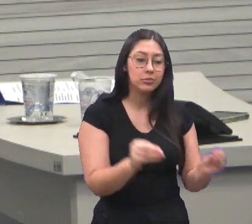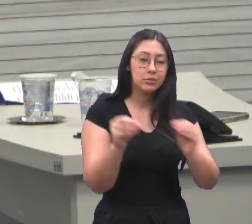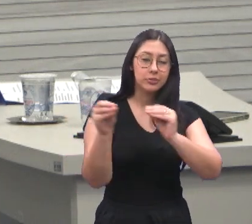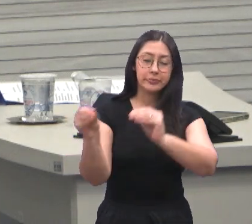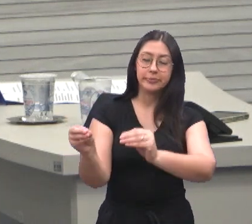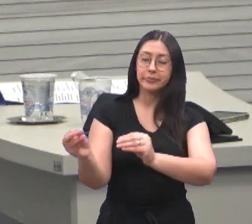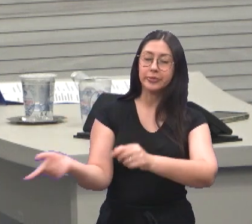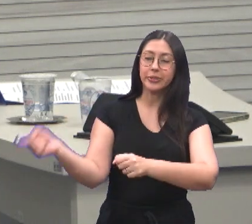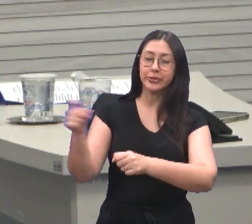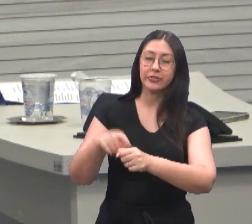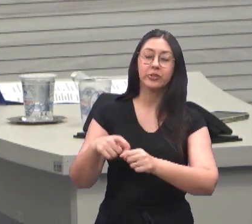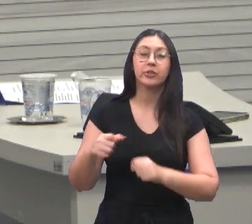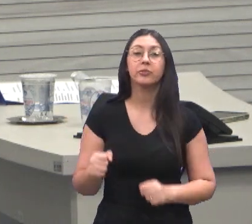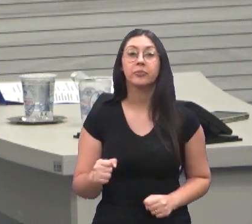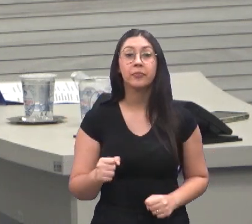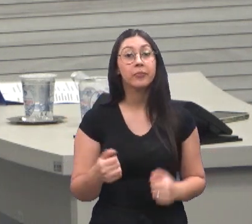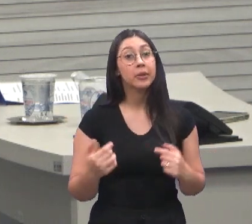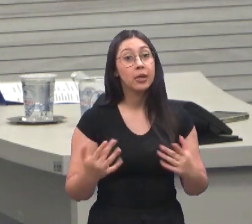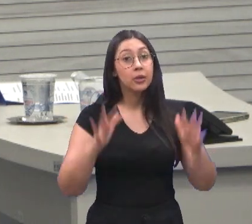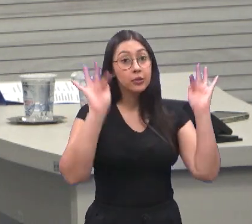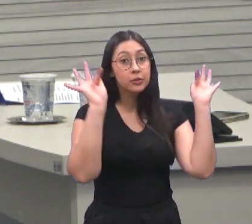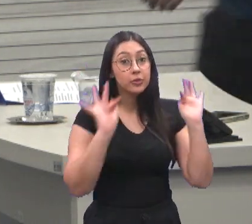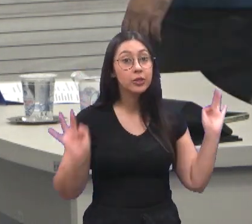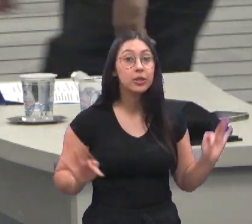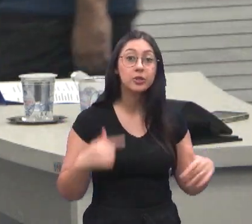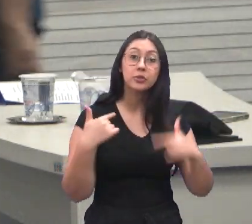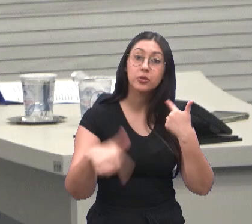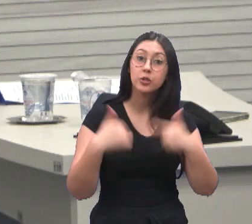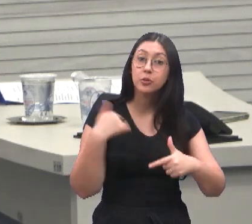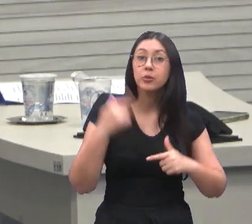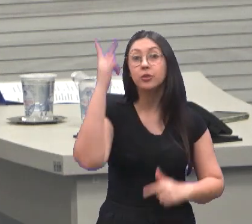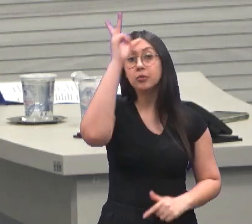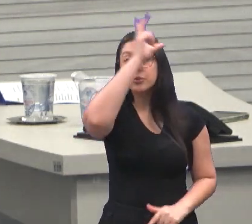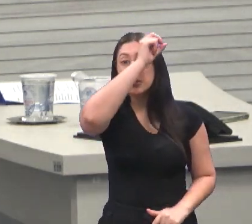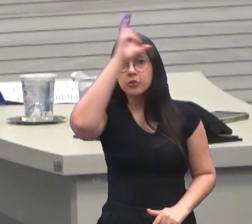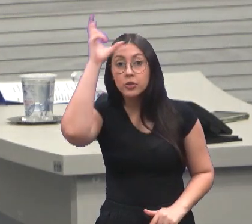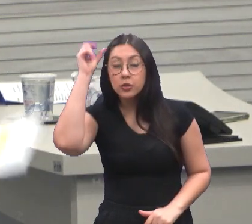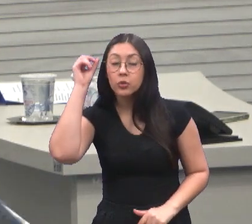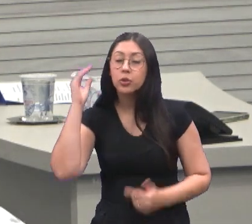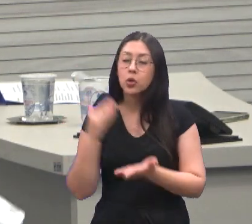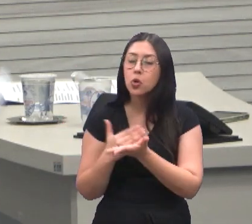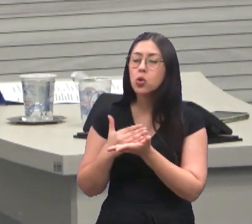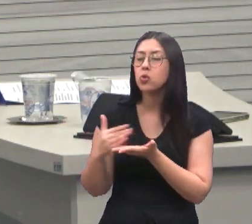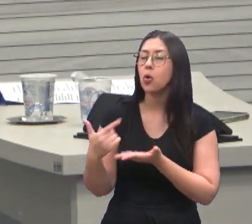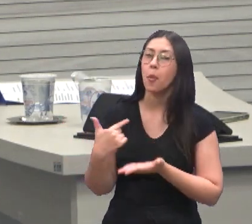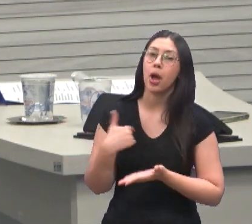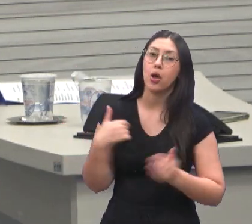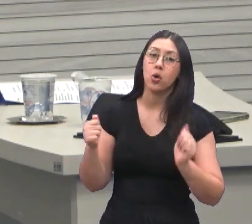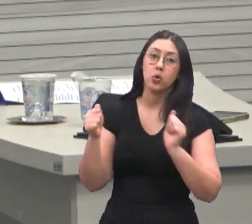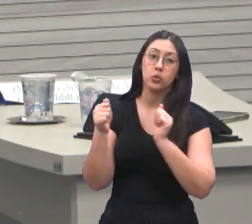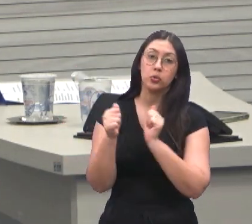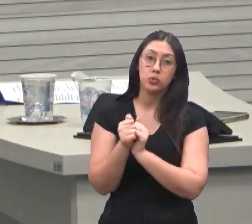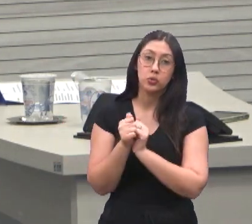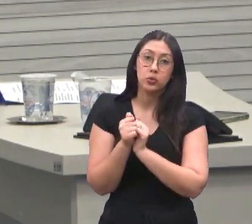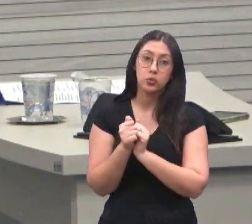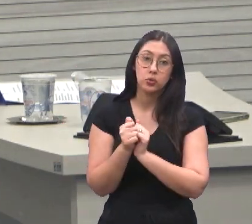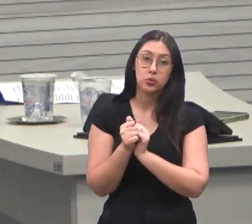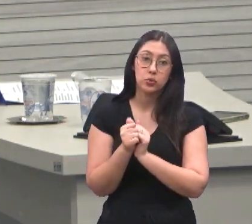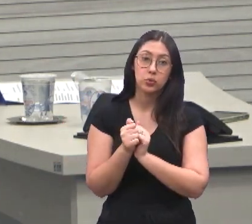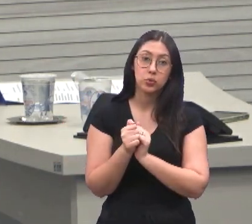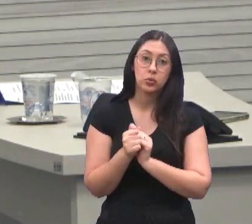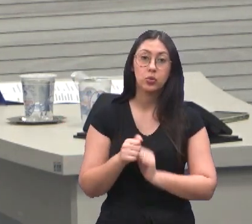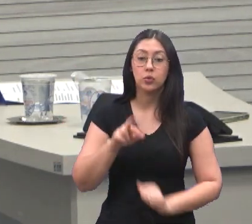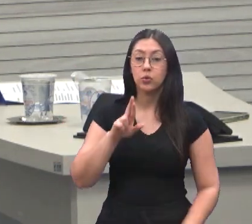lar. Ali a gente fica feliz com esse trabalho da Prefeitura. Coordenei o início de estudo junto com o vice-prefeito à época, Dr. Ricardo